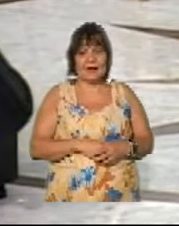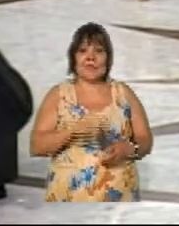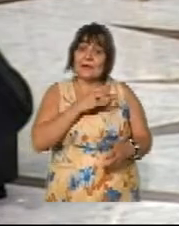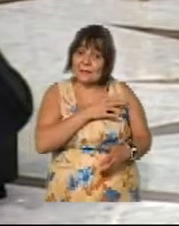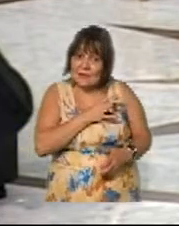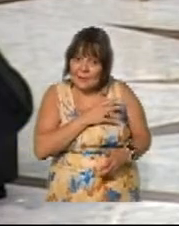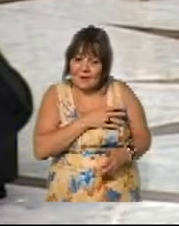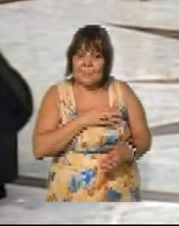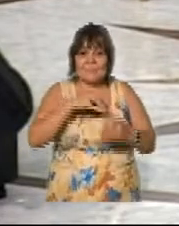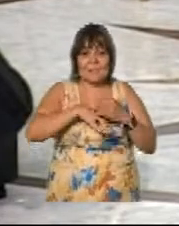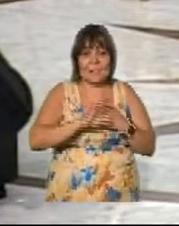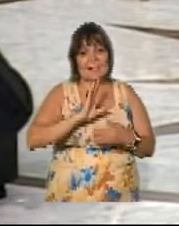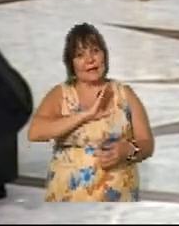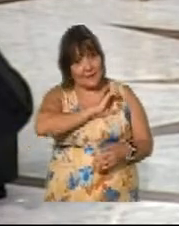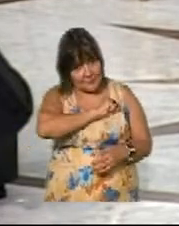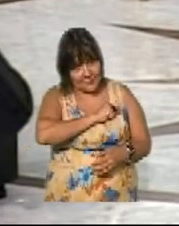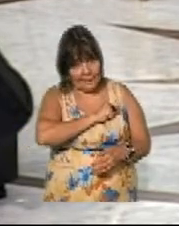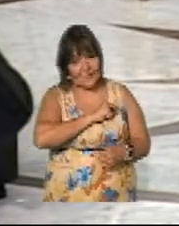seguros.